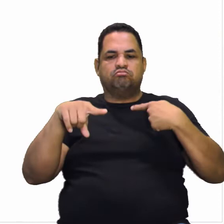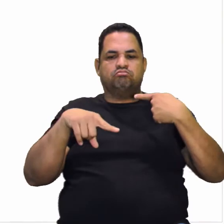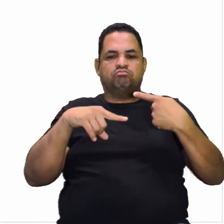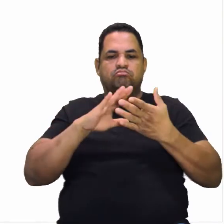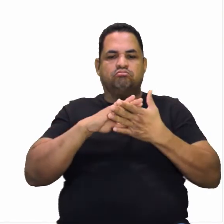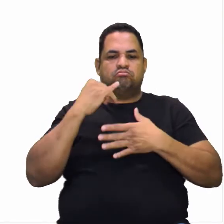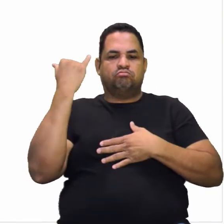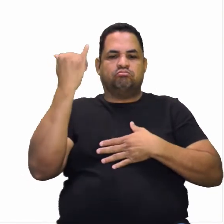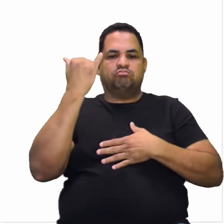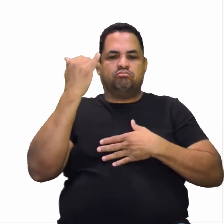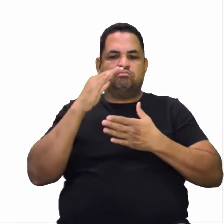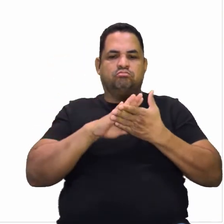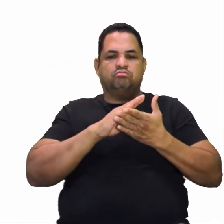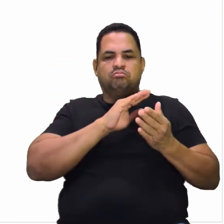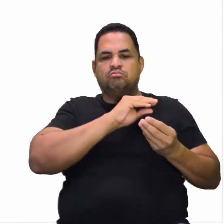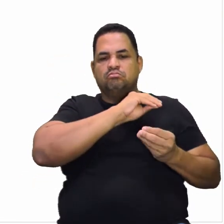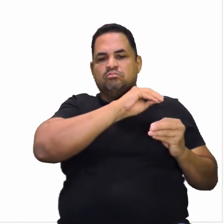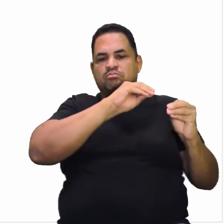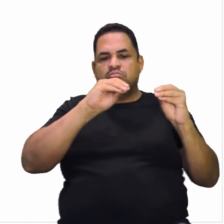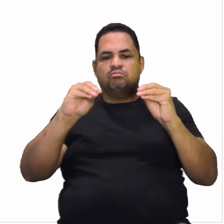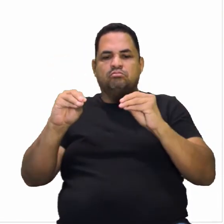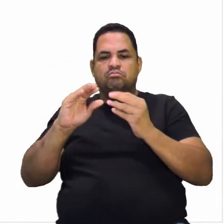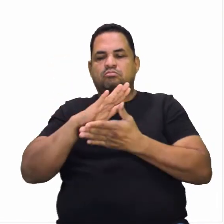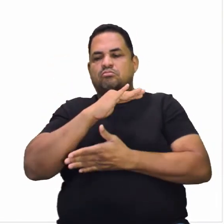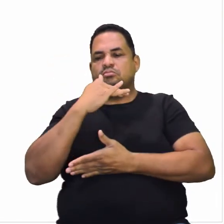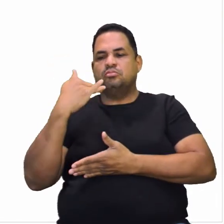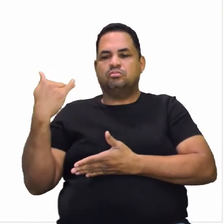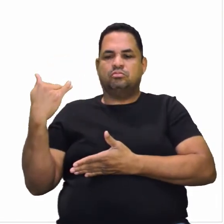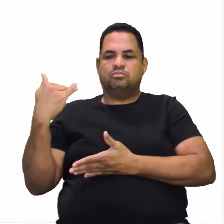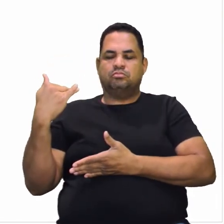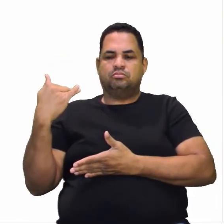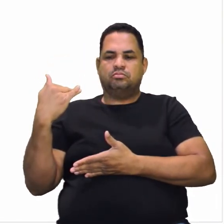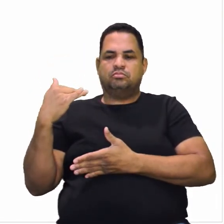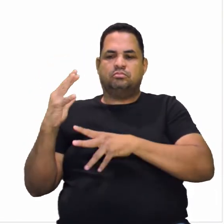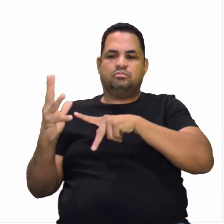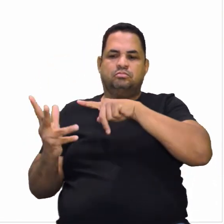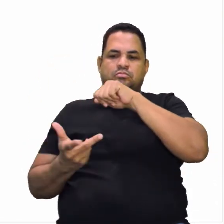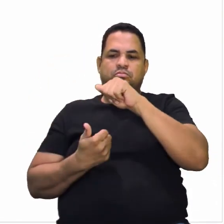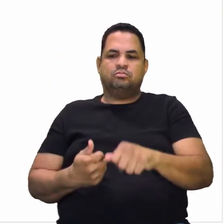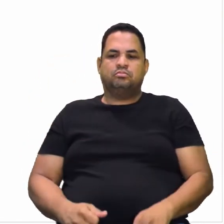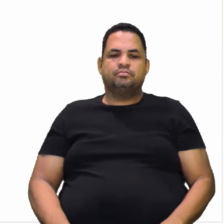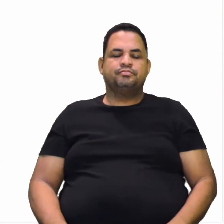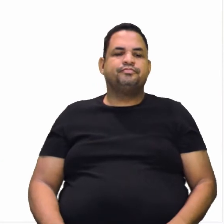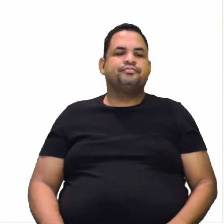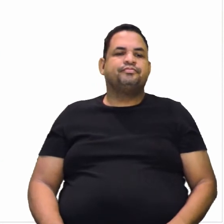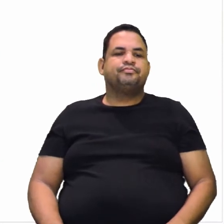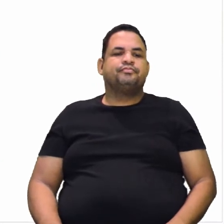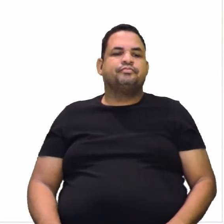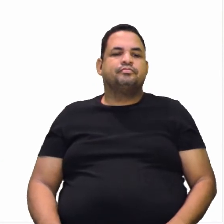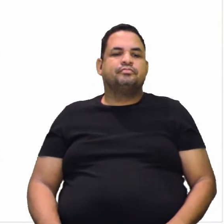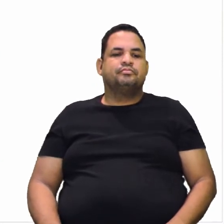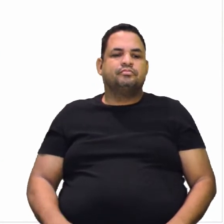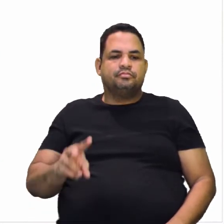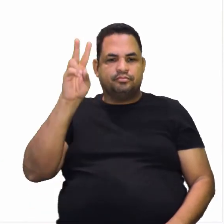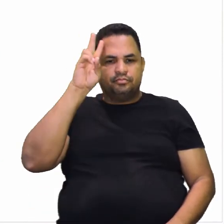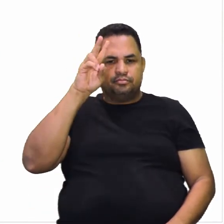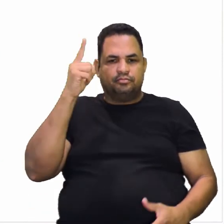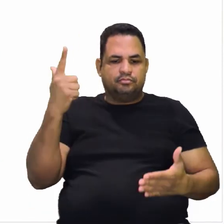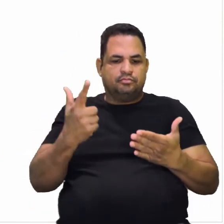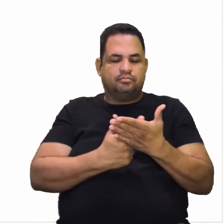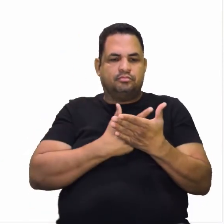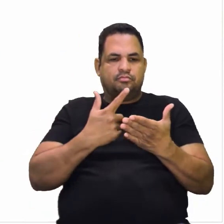na passagem para o mundo dos mortos. Lembra do livro